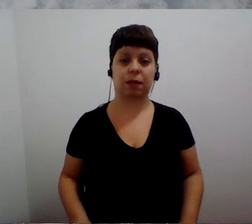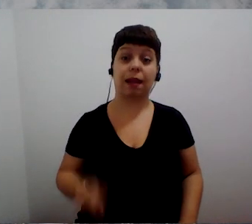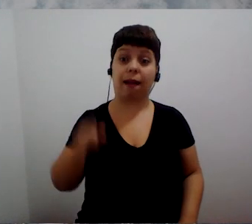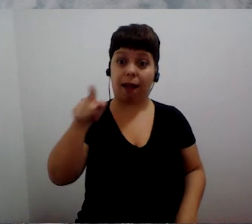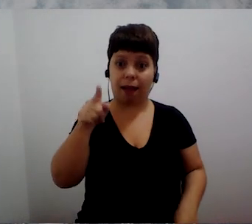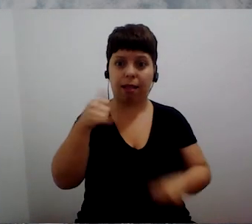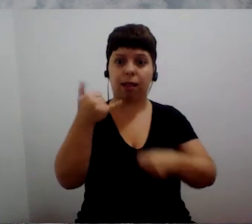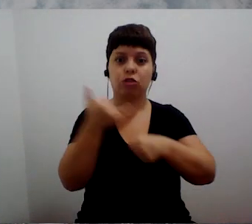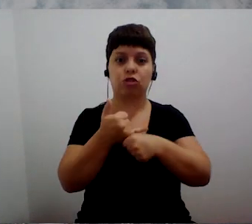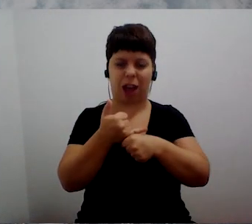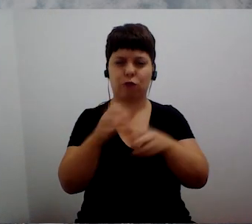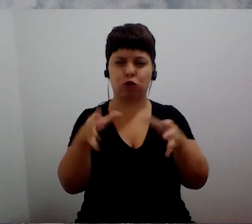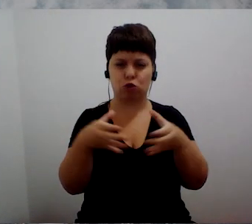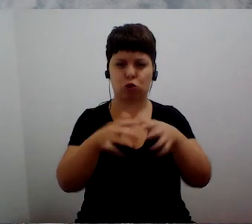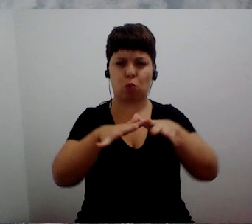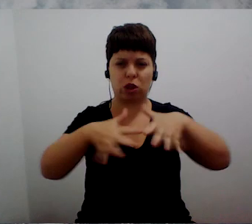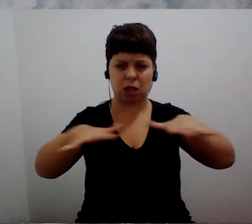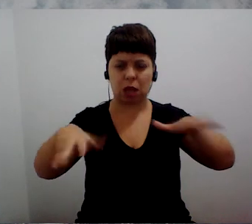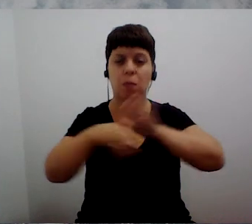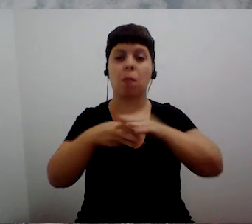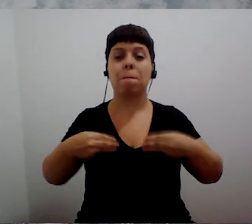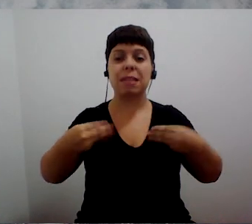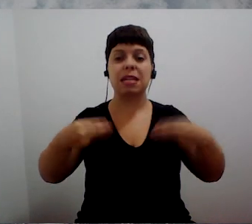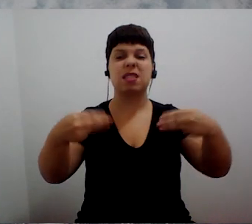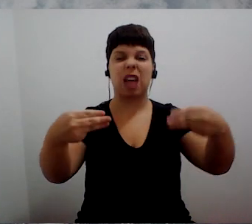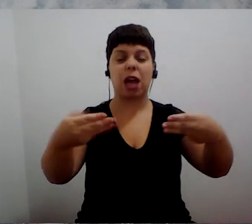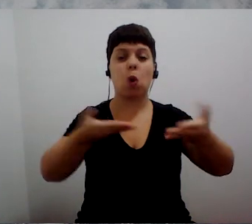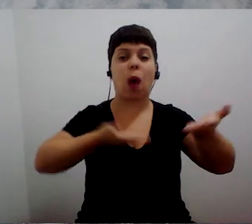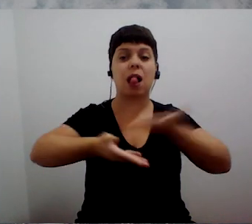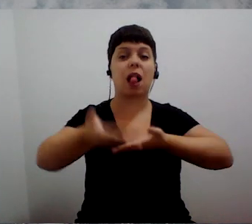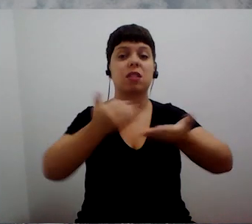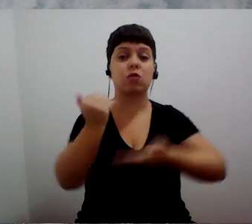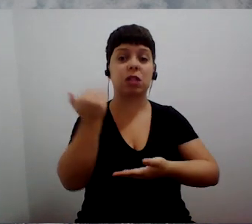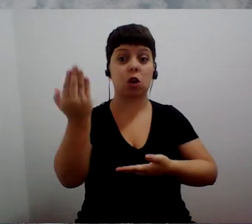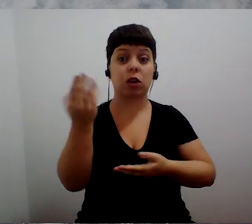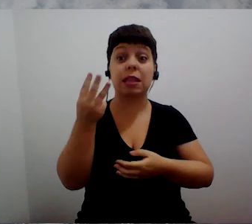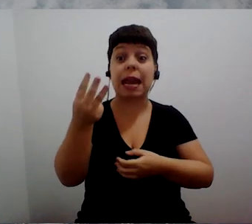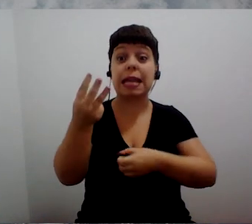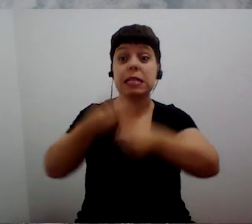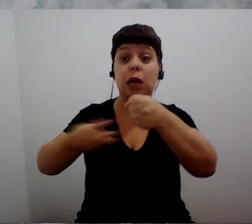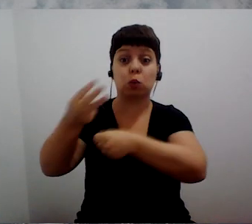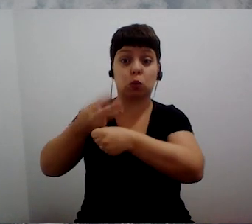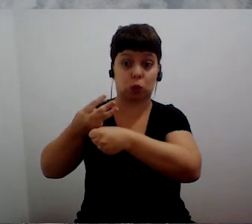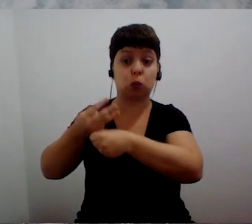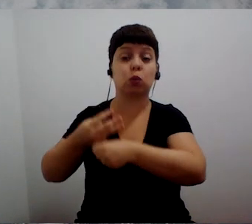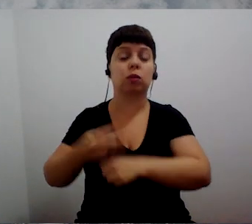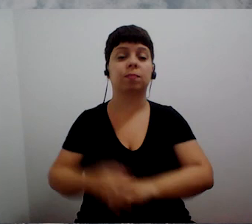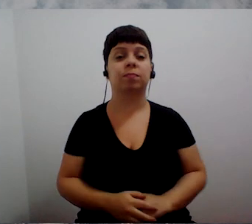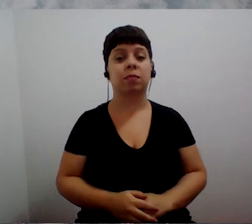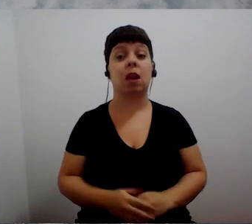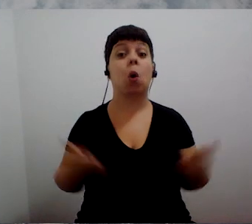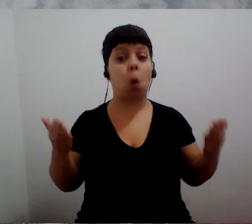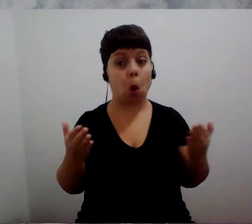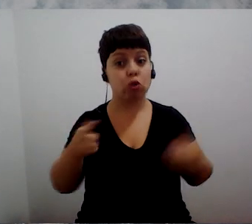de oceano do Ministério de Relações Exteriores nos últimos 3 anos, né? E ela é atualmente